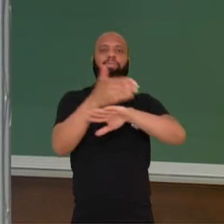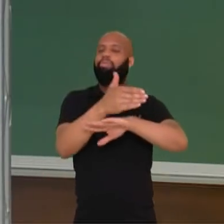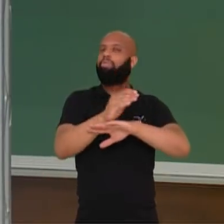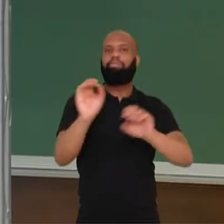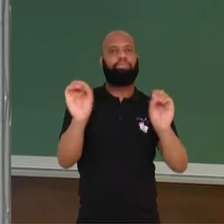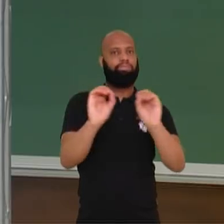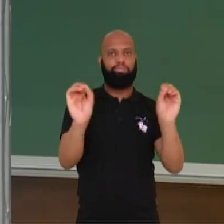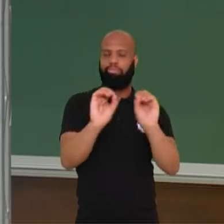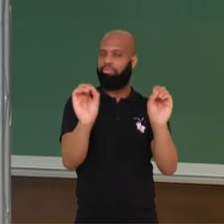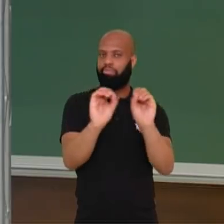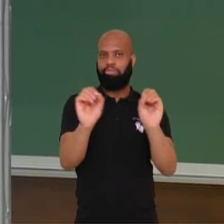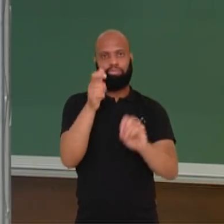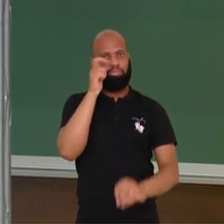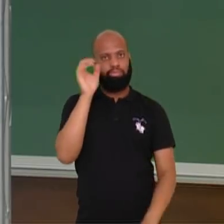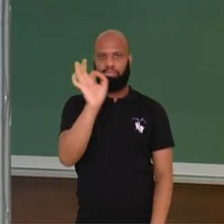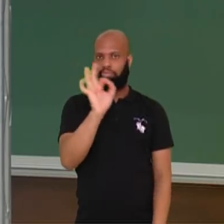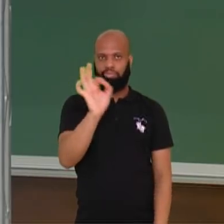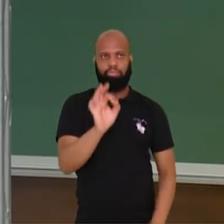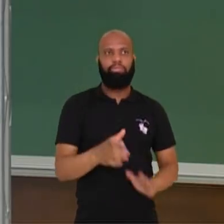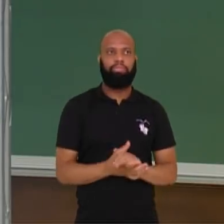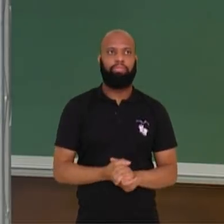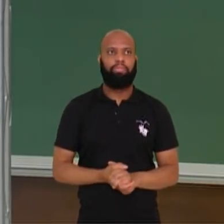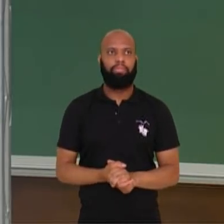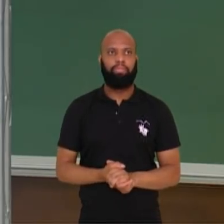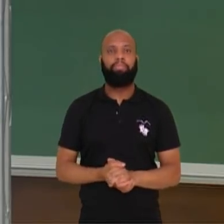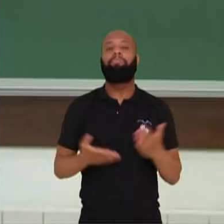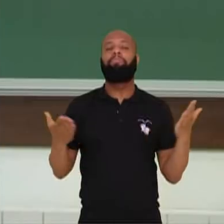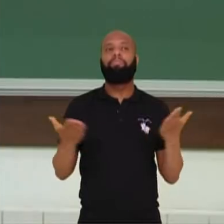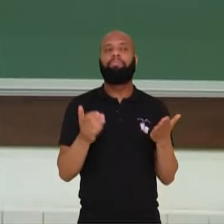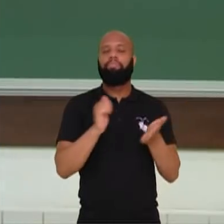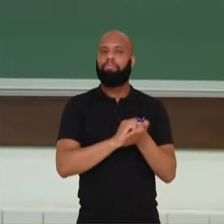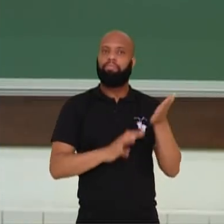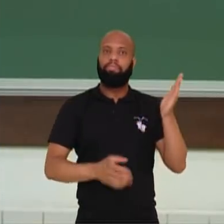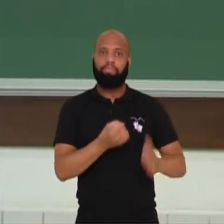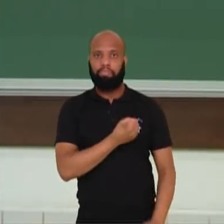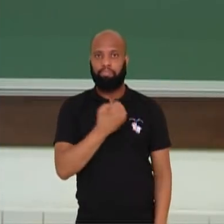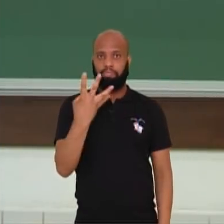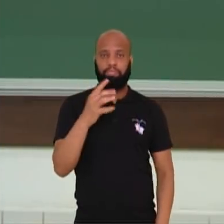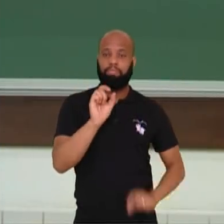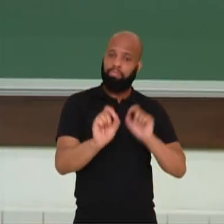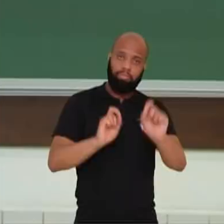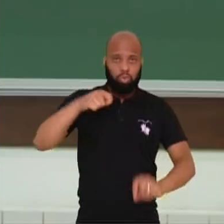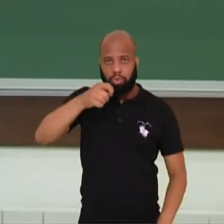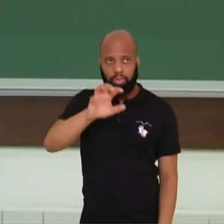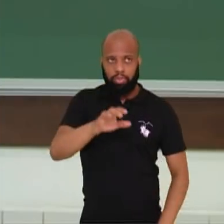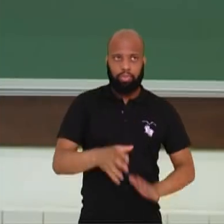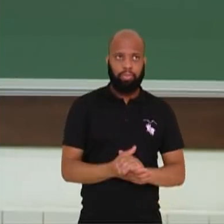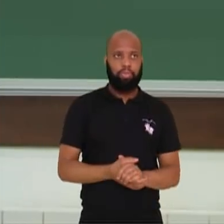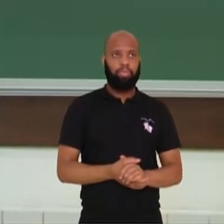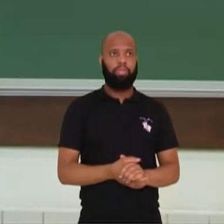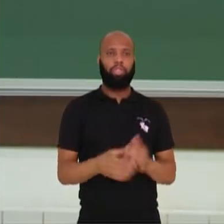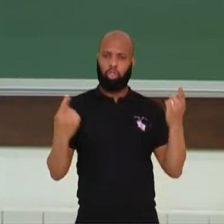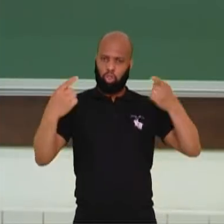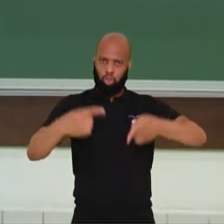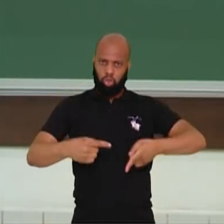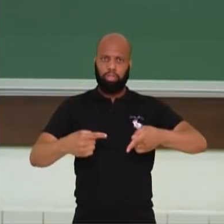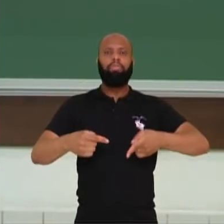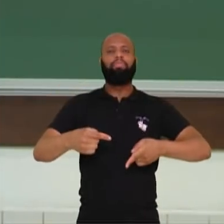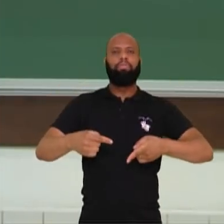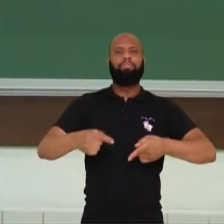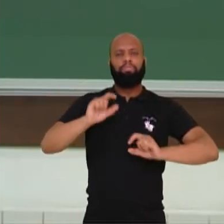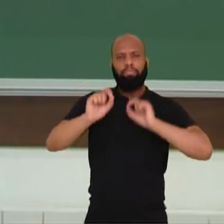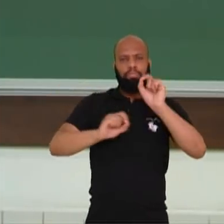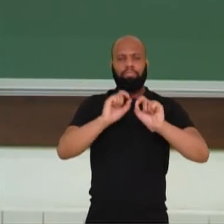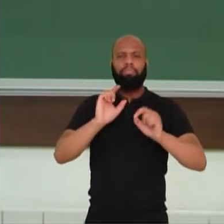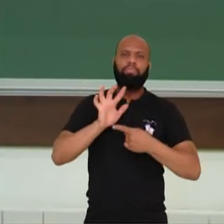até nas plateias dos Jogos Olímpicos, ok? Muito bem, a atividade 4 lembra isso. Os Jogos Olímpicos representam